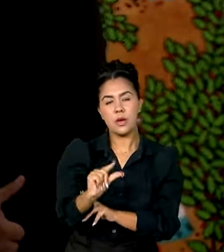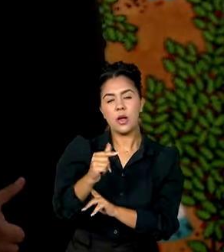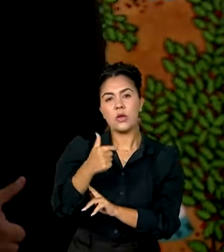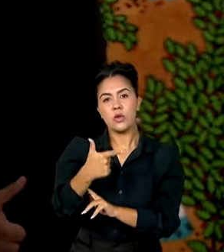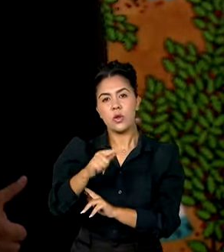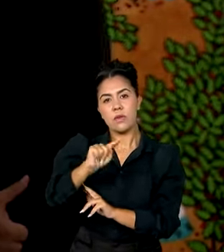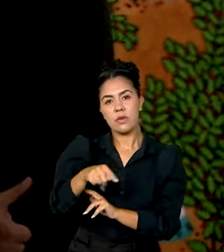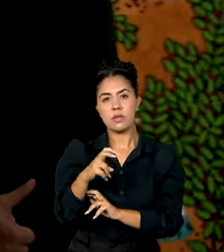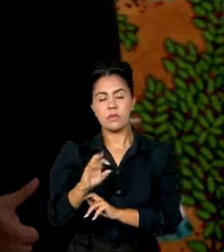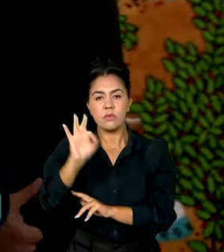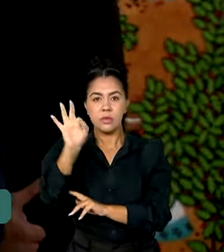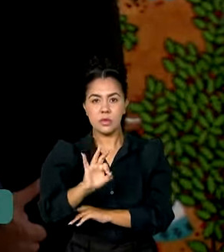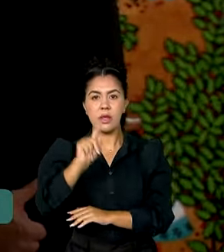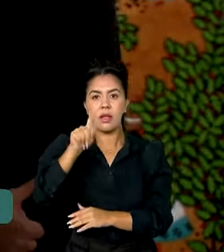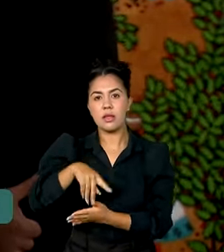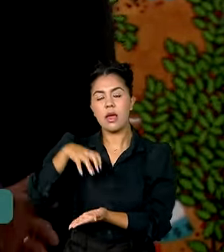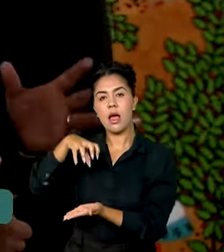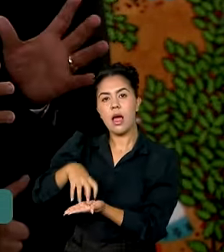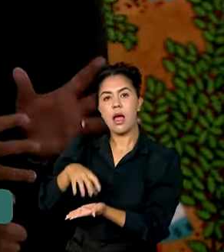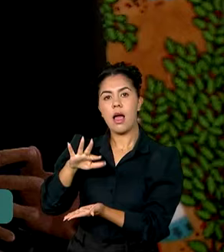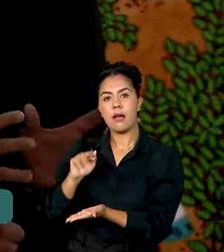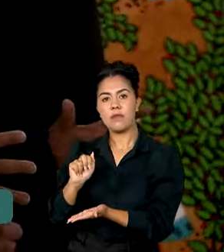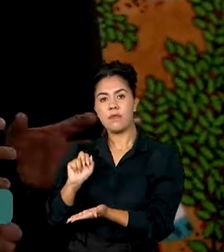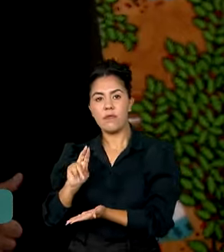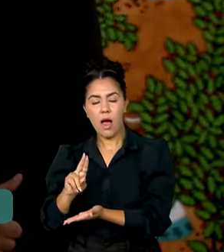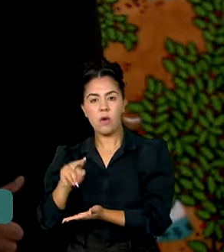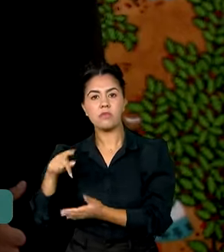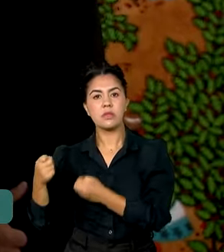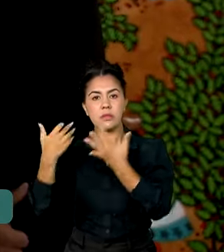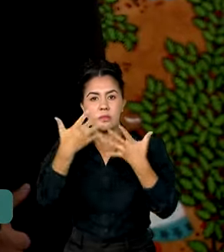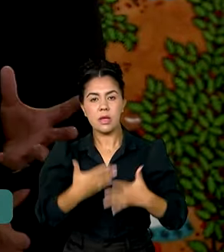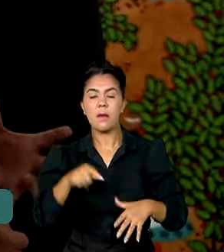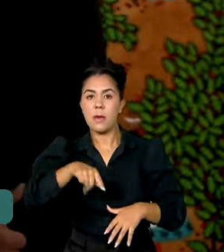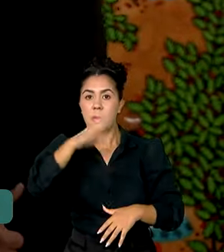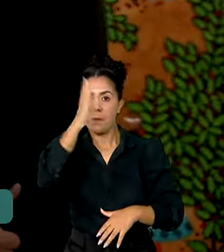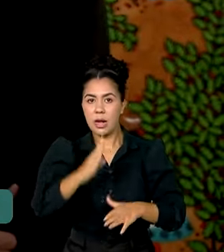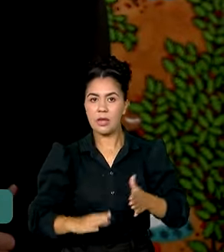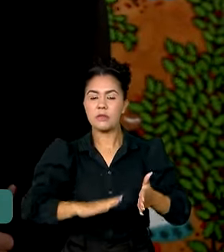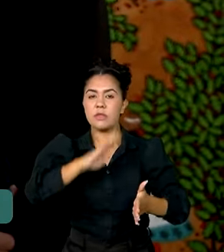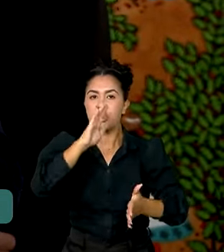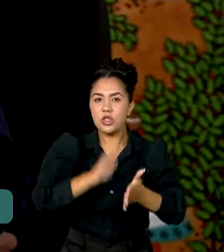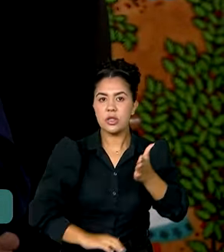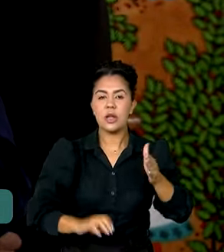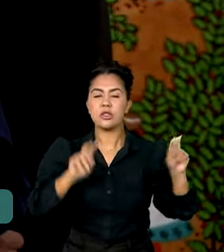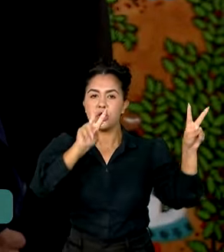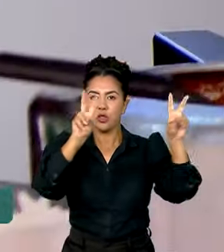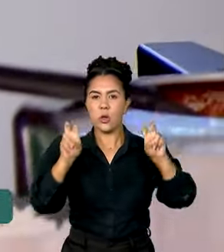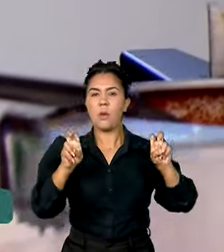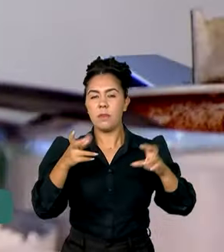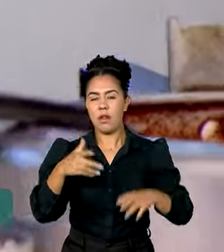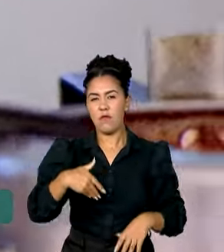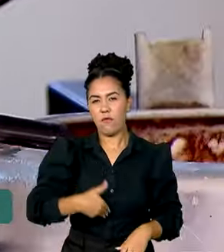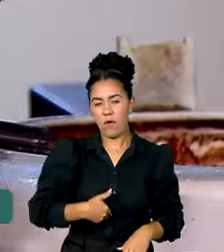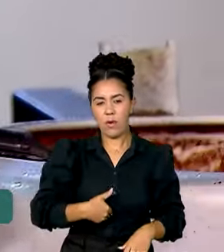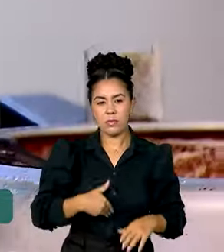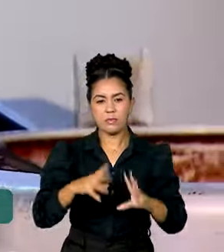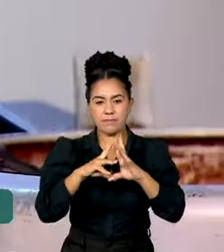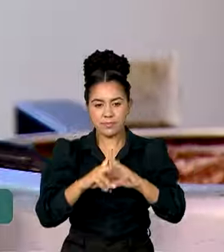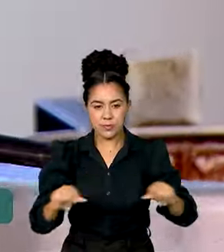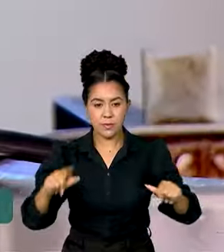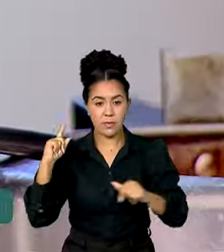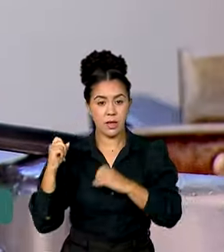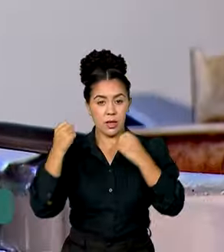que é o que a fa utiliza a ONU tirar o Brasil tirar um país do mapa da F com os planos